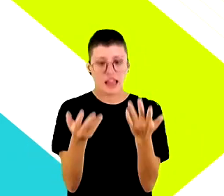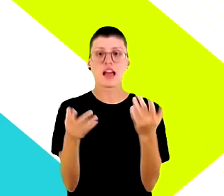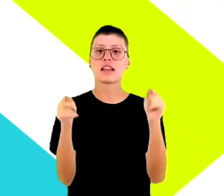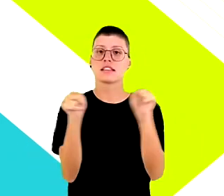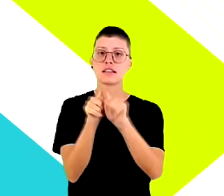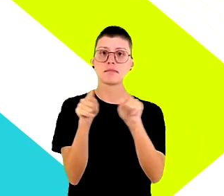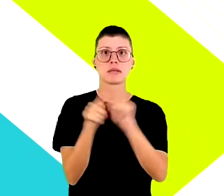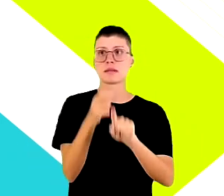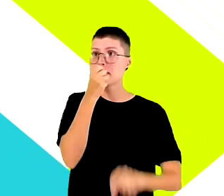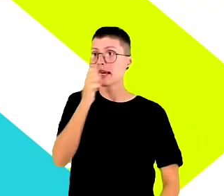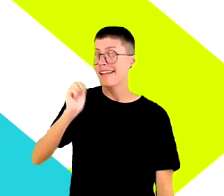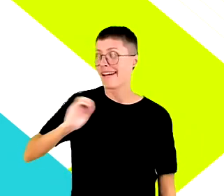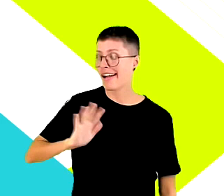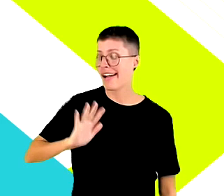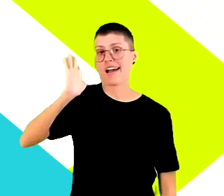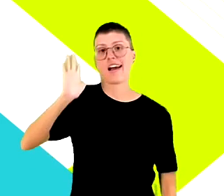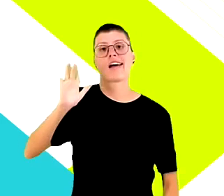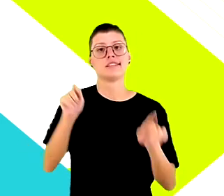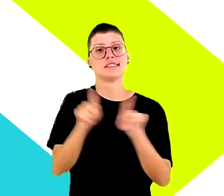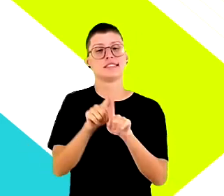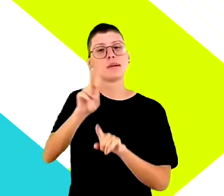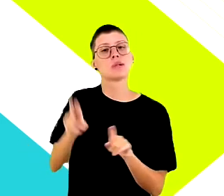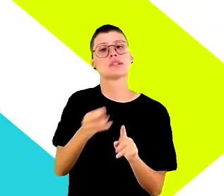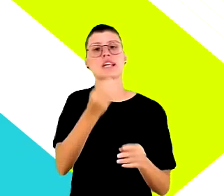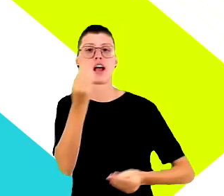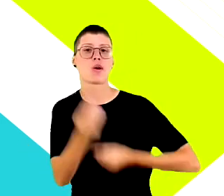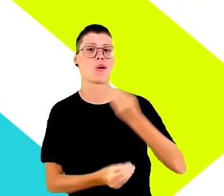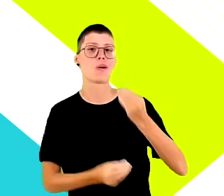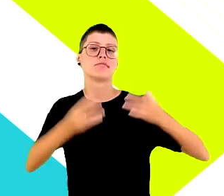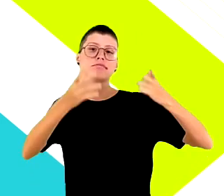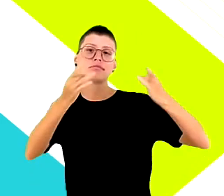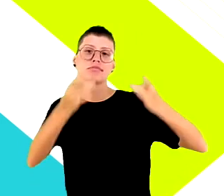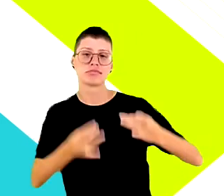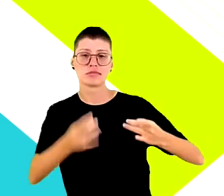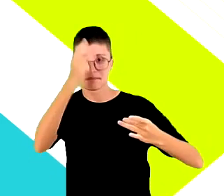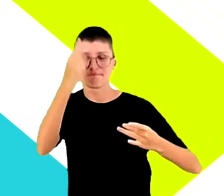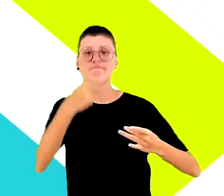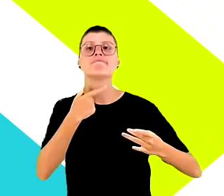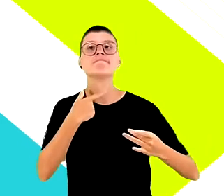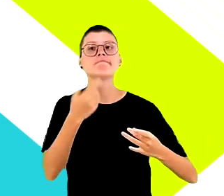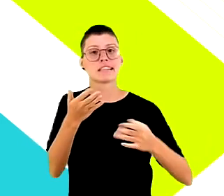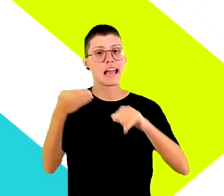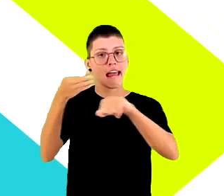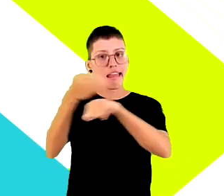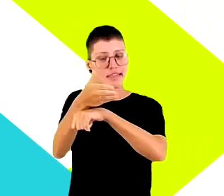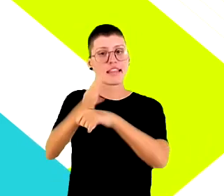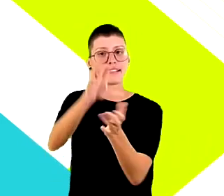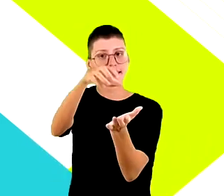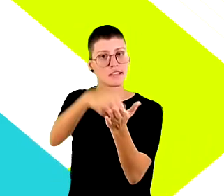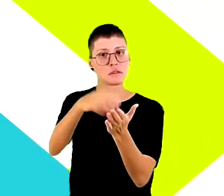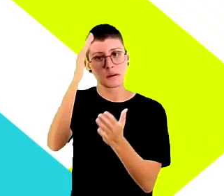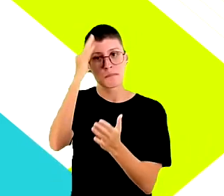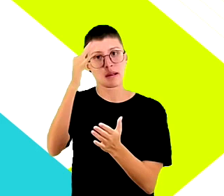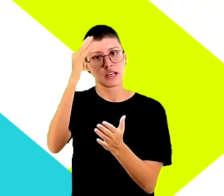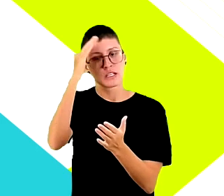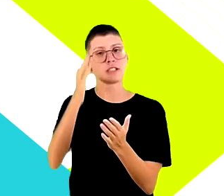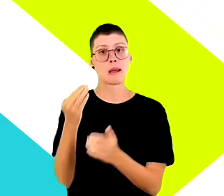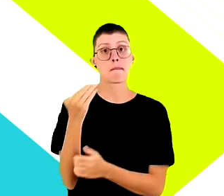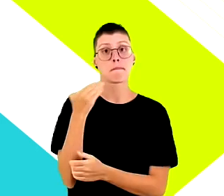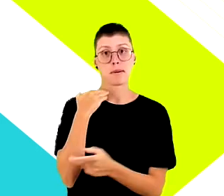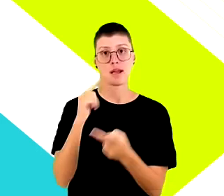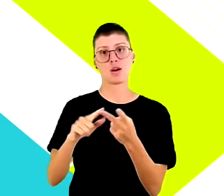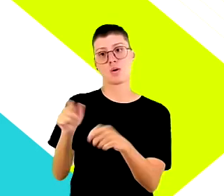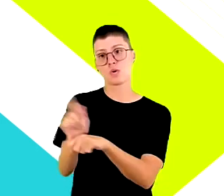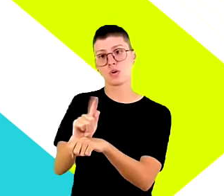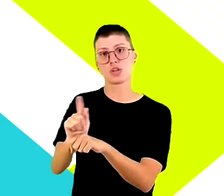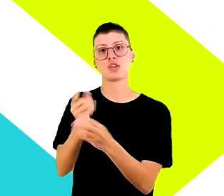cara, e a originação de crédito também é super cara para quem quer entrar nesse setor. Então, imagine um banco, um gestor que está na Faria Lima querendo emprestar para um